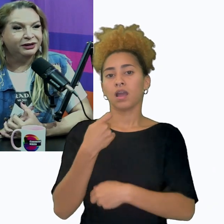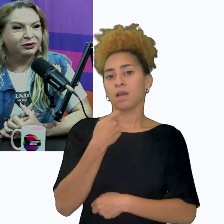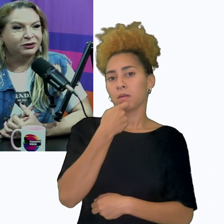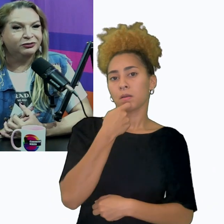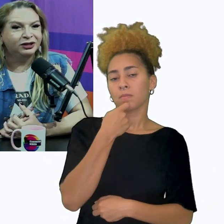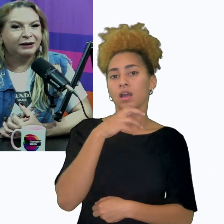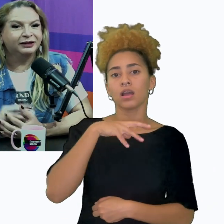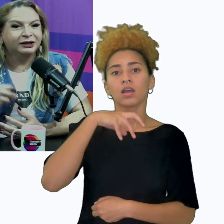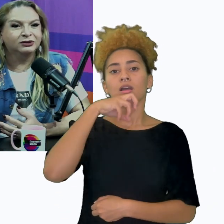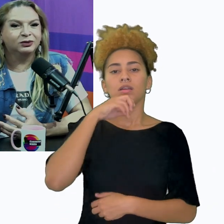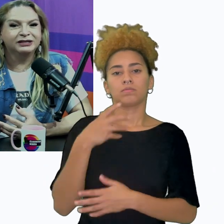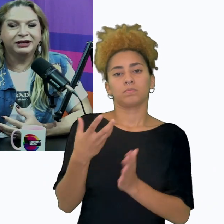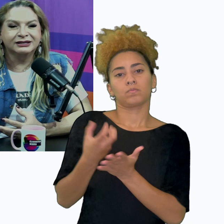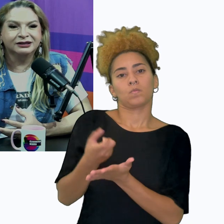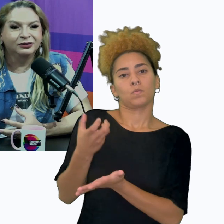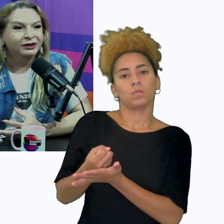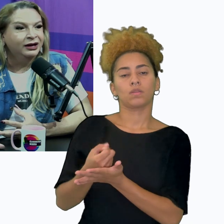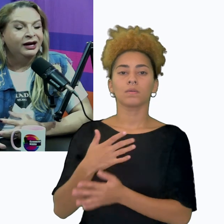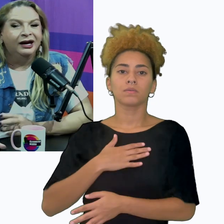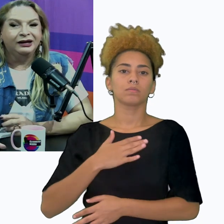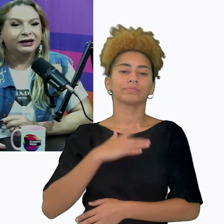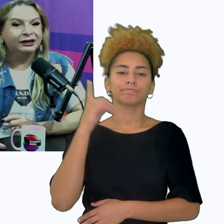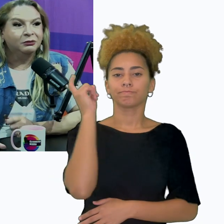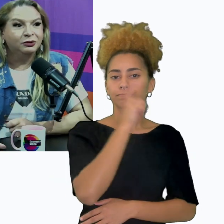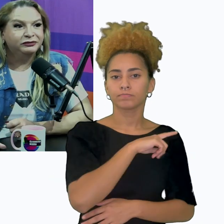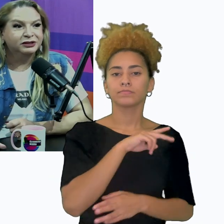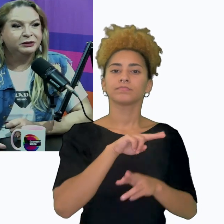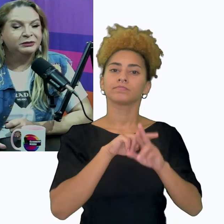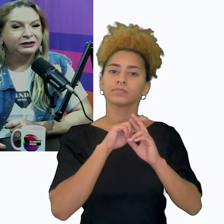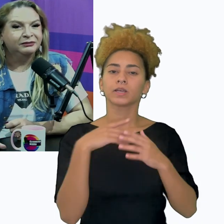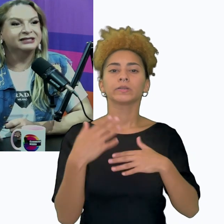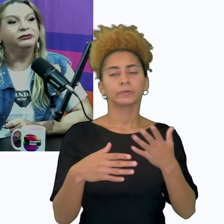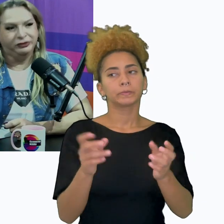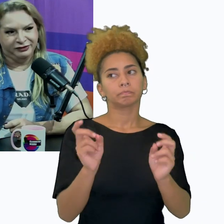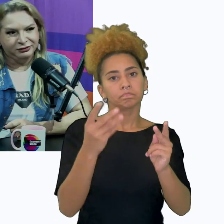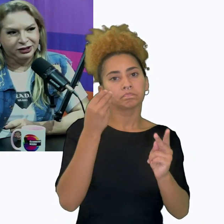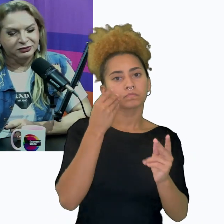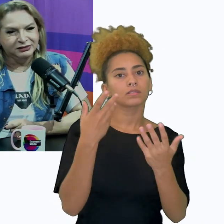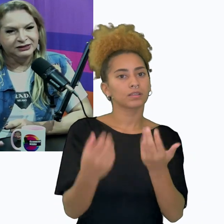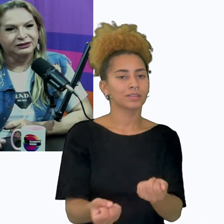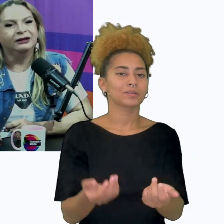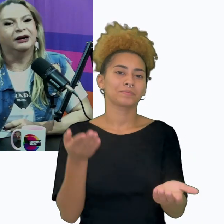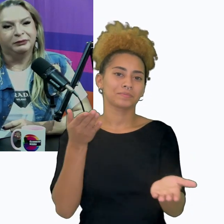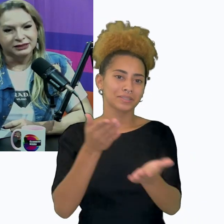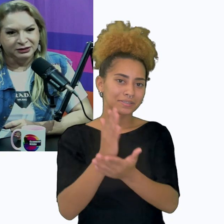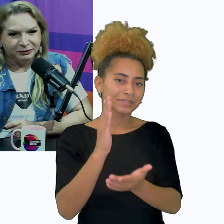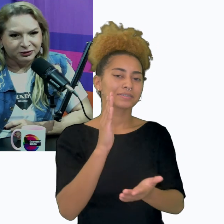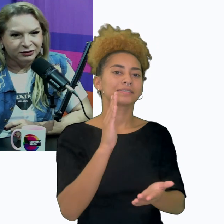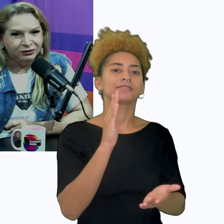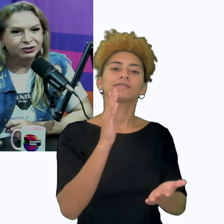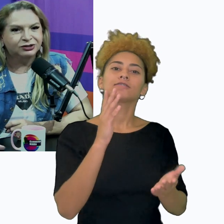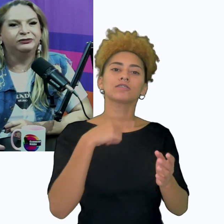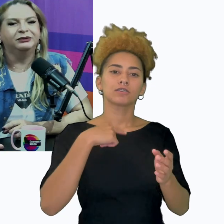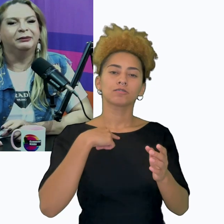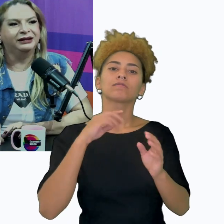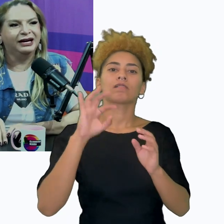câmera, o microfone capta até a sua respiração. E aquilo era muito difícil pra mim. Mas eu fui fazer o teste mesmo assim. Acabei passando pra